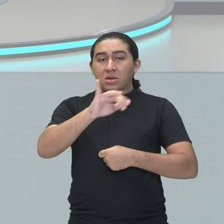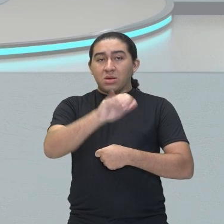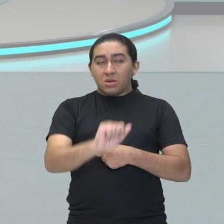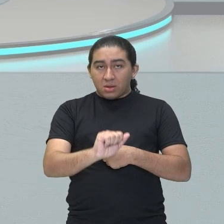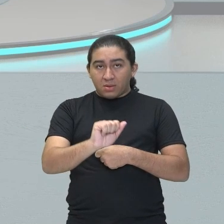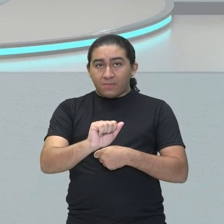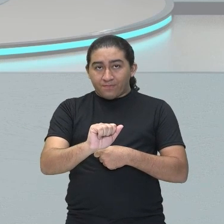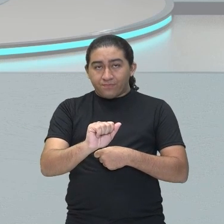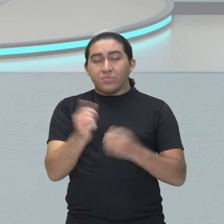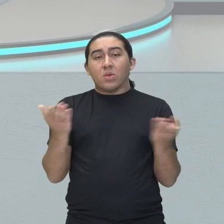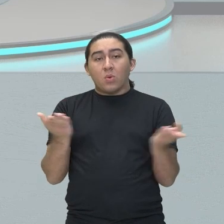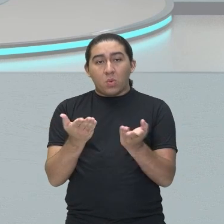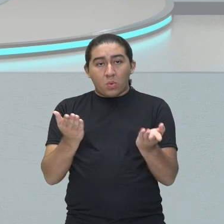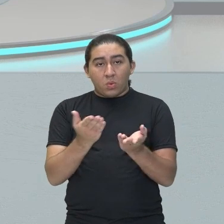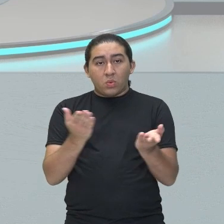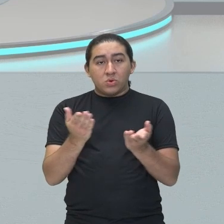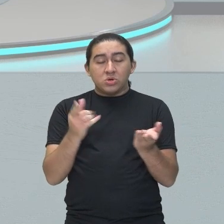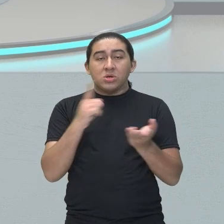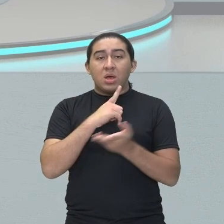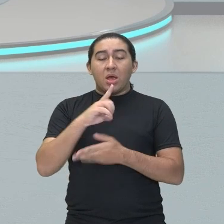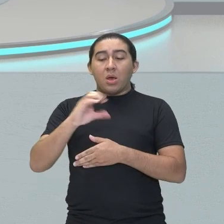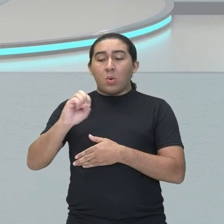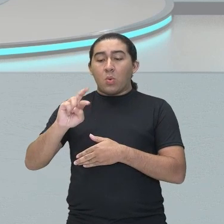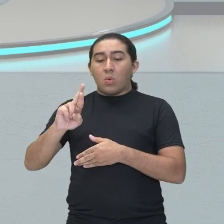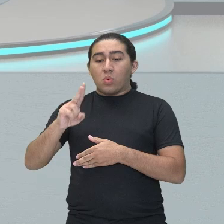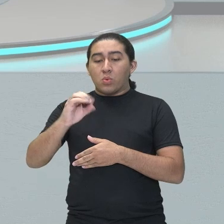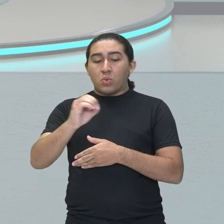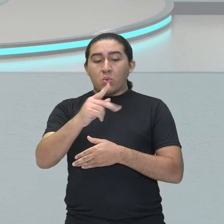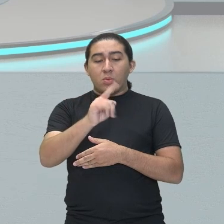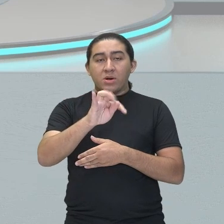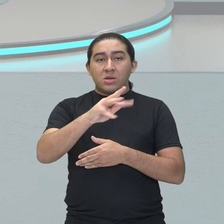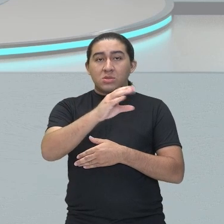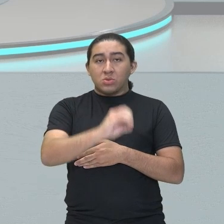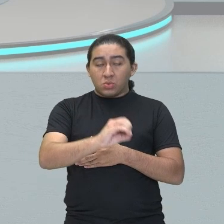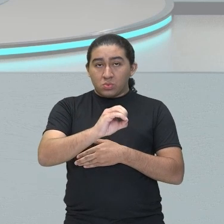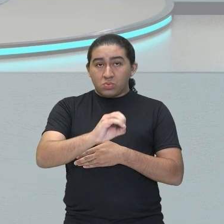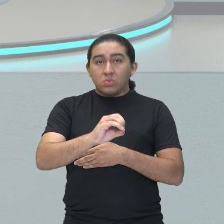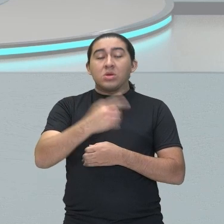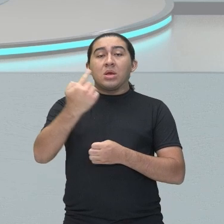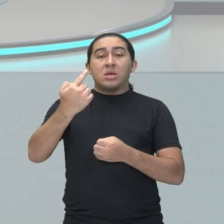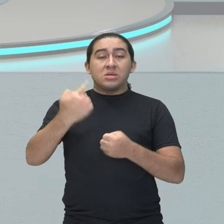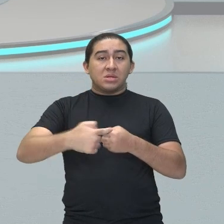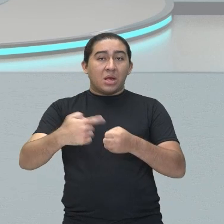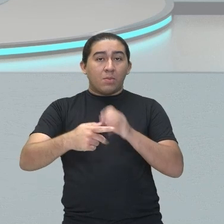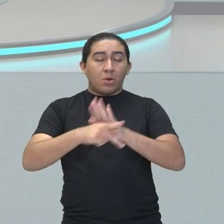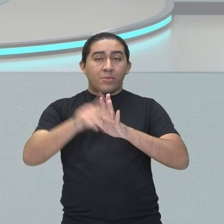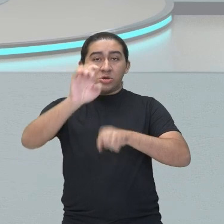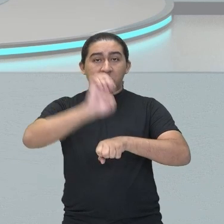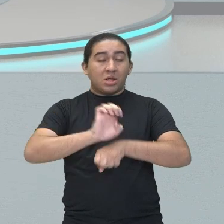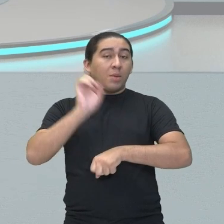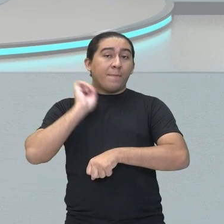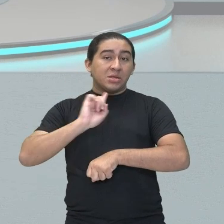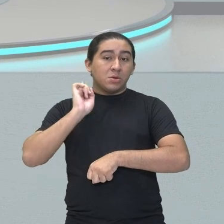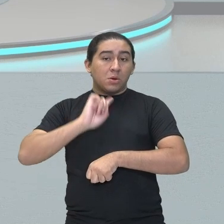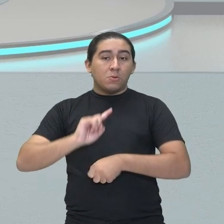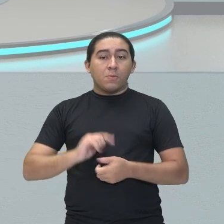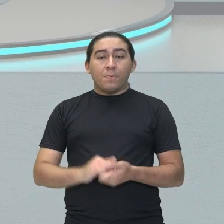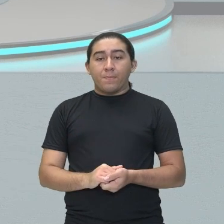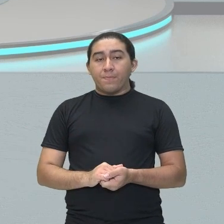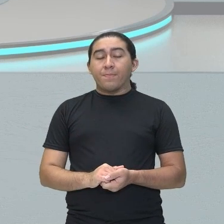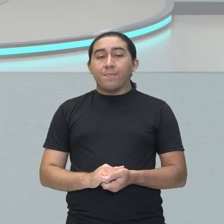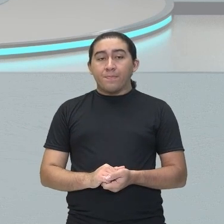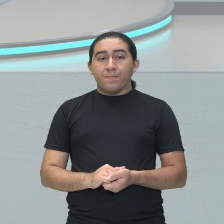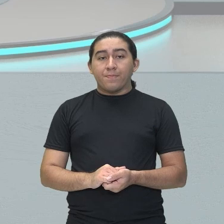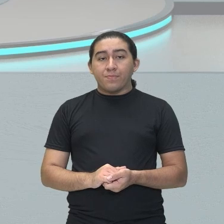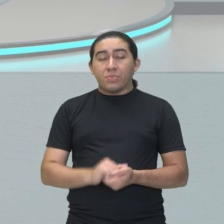atualmente conhecida como Ouro Preto, em Minas Gerais. O arcadismo no Brasil teve forte